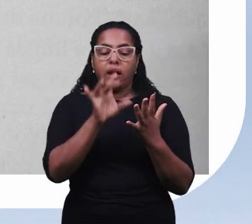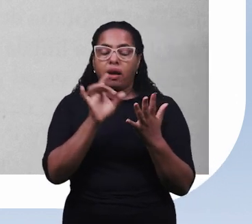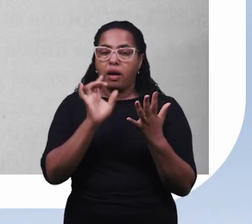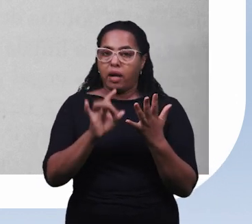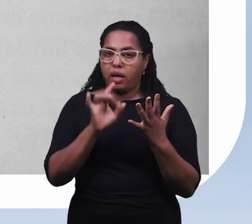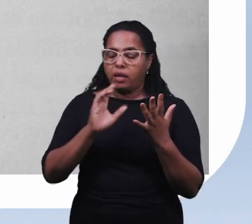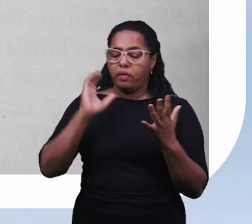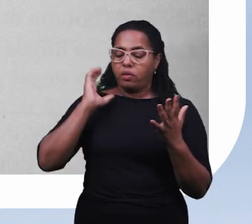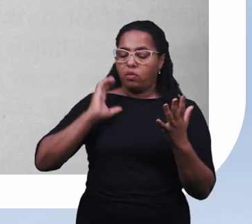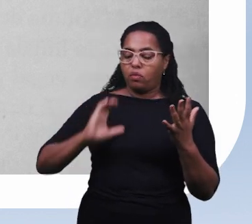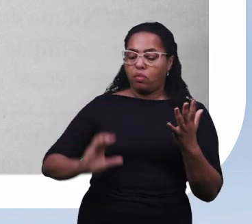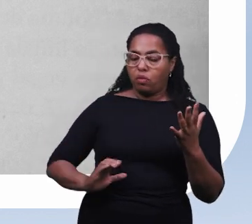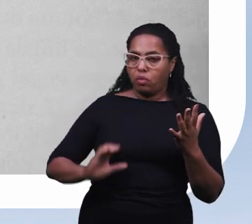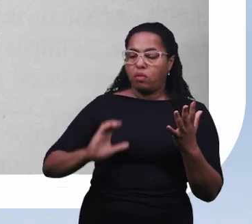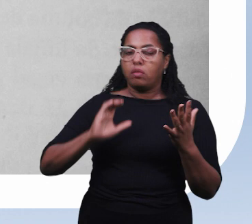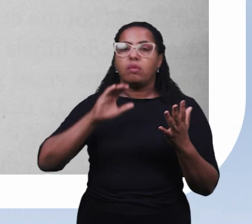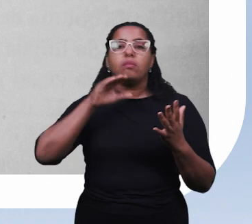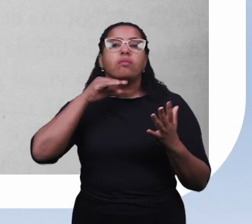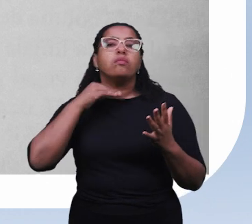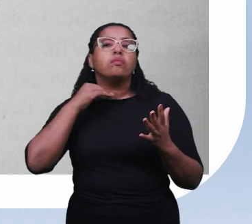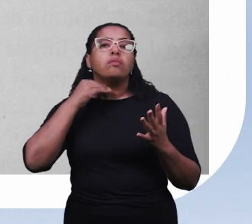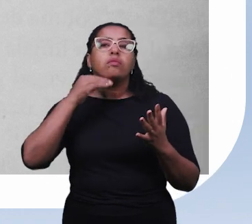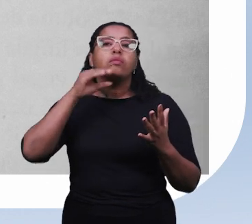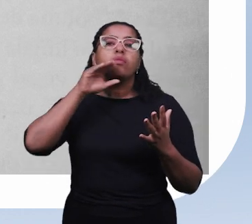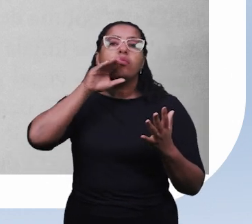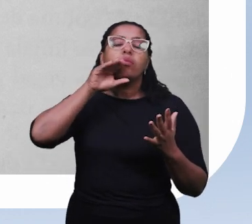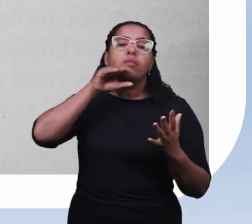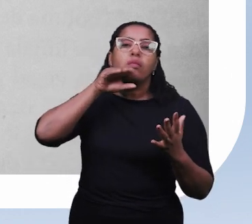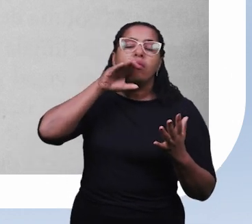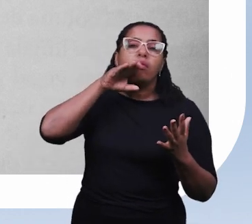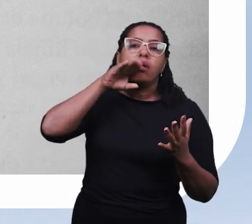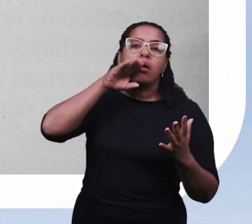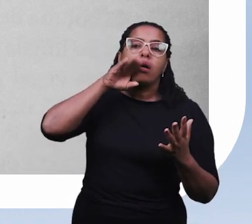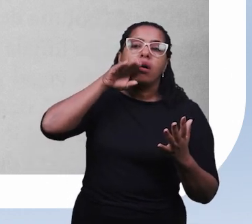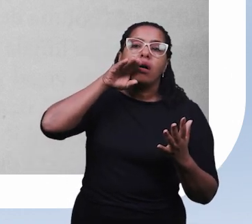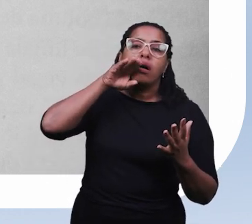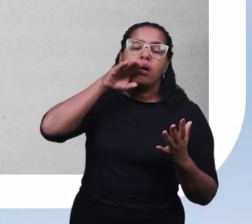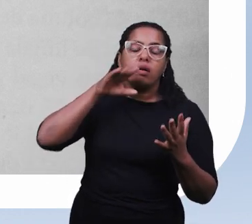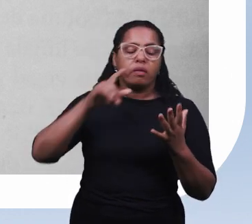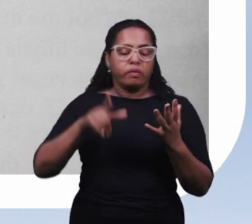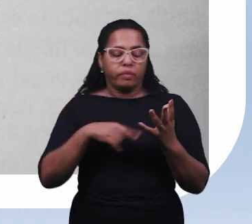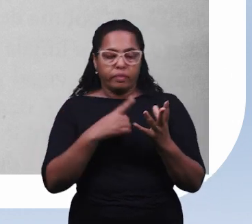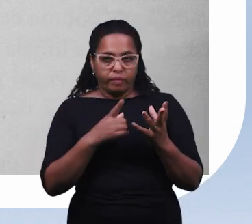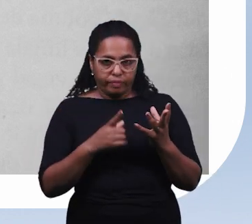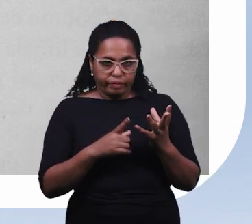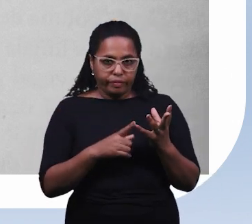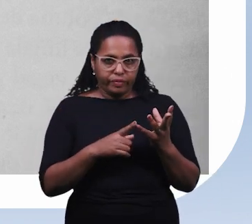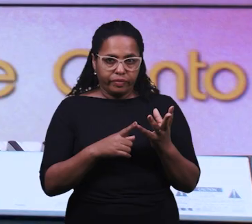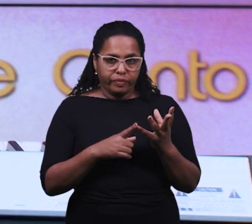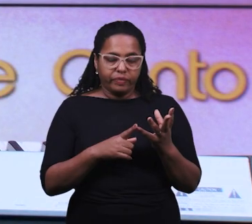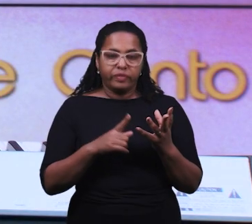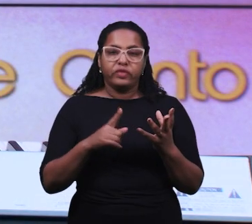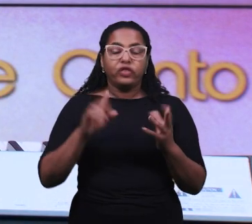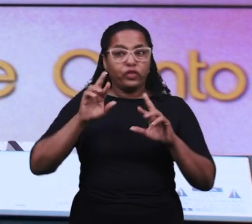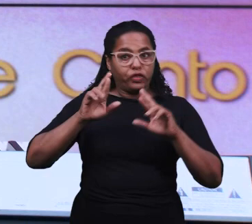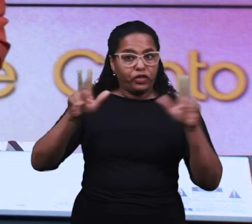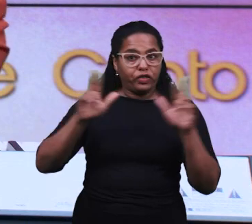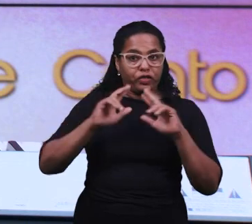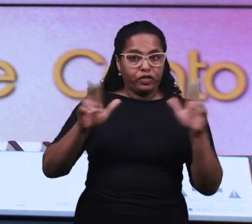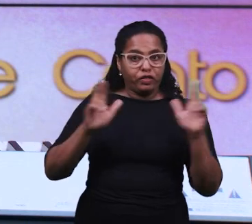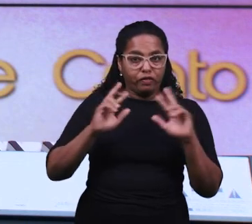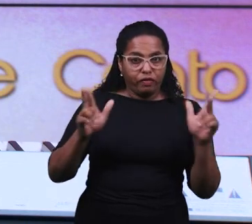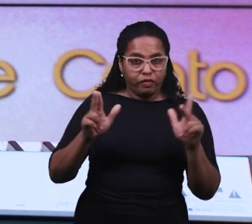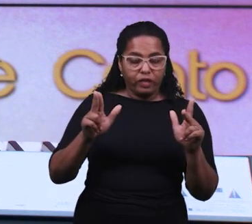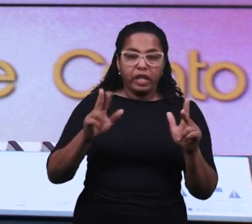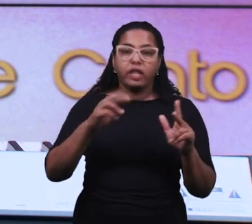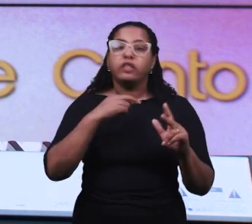a sua postura muscular, vai ter o seu posicionamento, ou seja, posturas